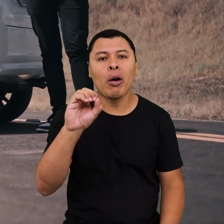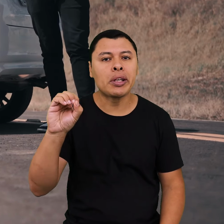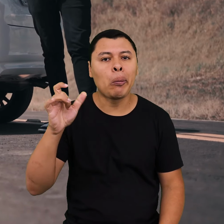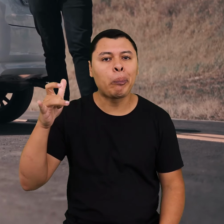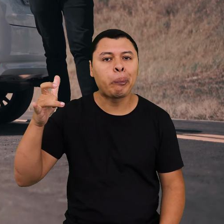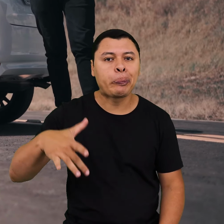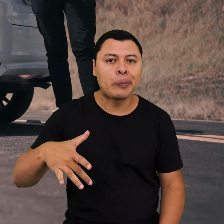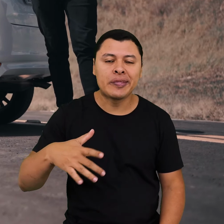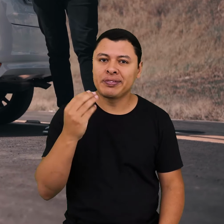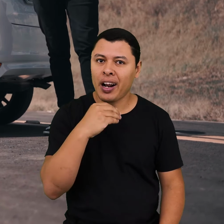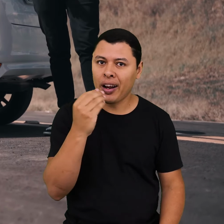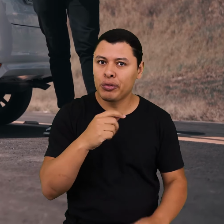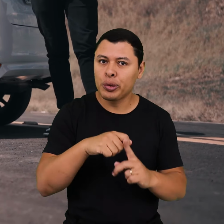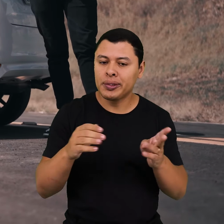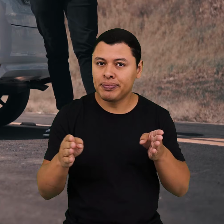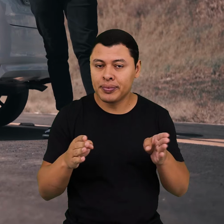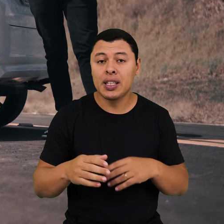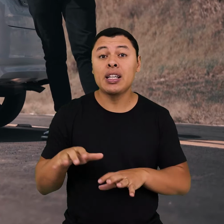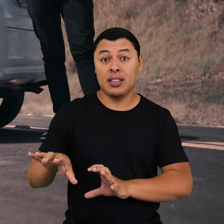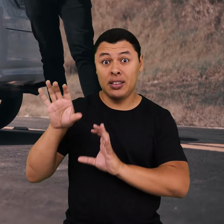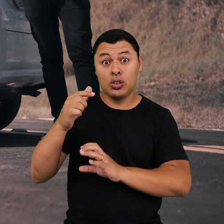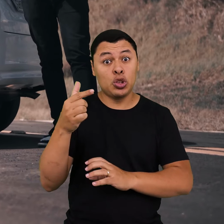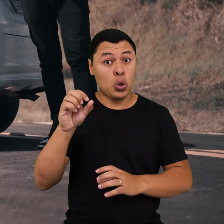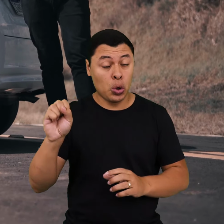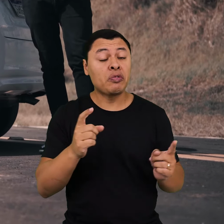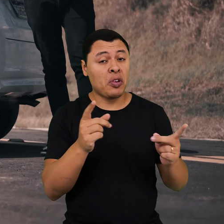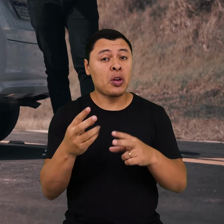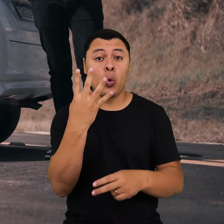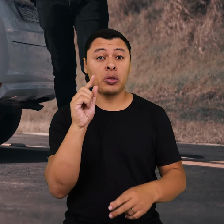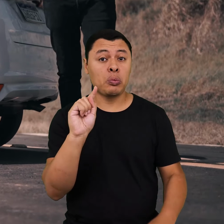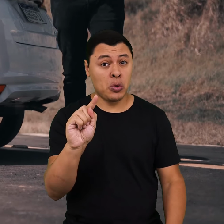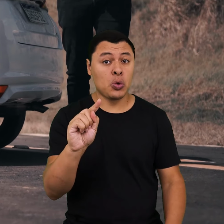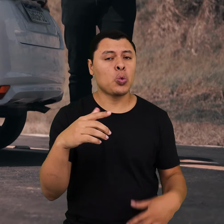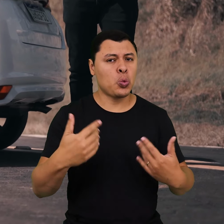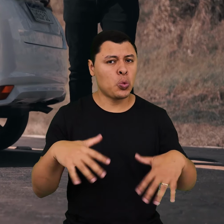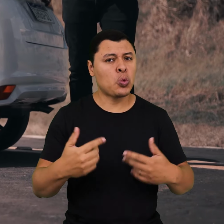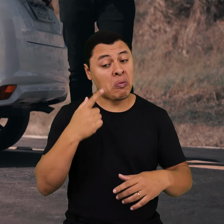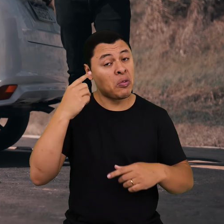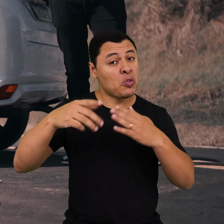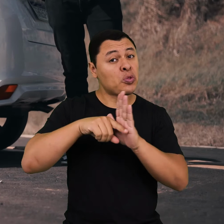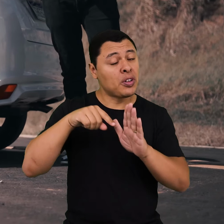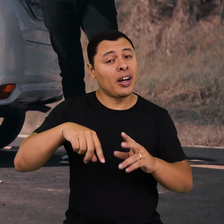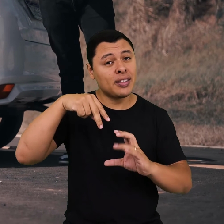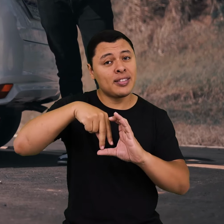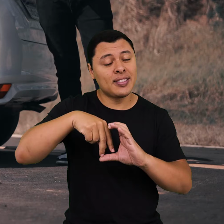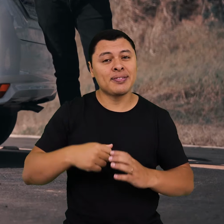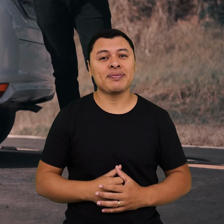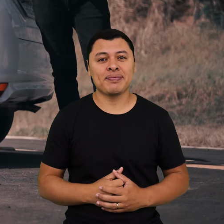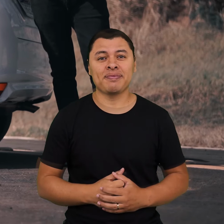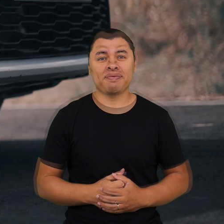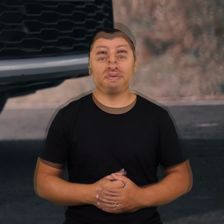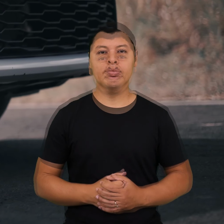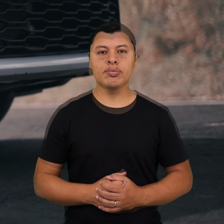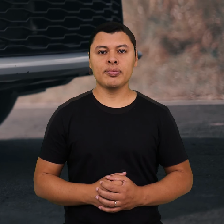só nesse período, e o 208 está indo muito bem, obrigado também, 4.000 unidades, pode ser um carro interessante inclusive para a gente avaliar aqui no Autoline,